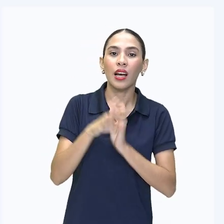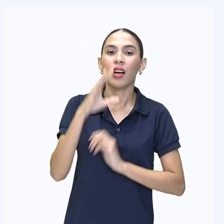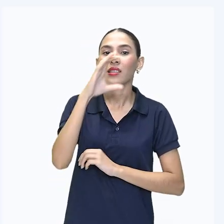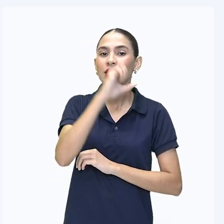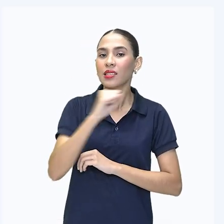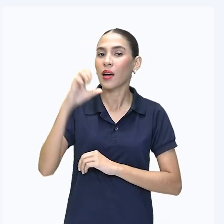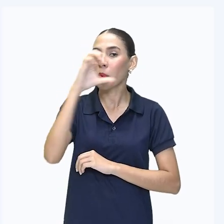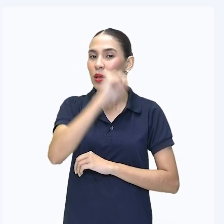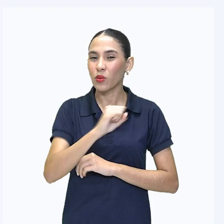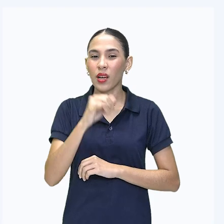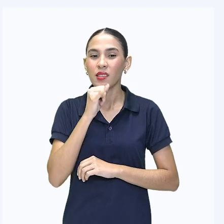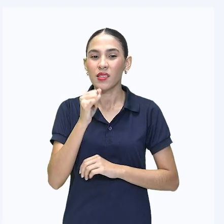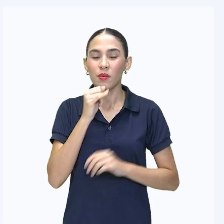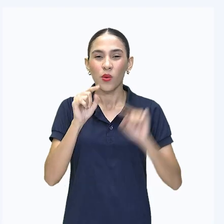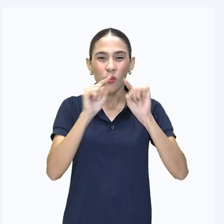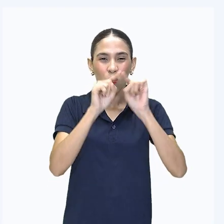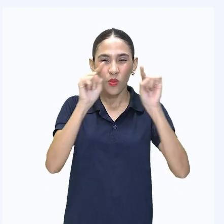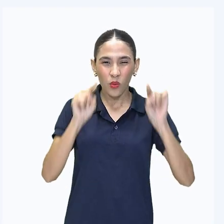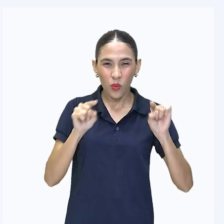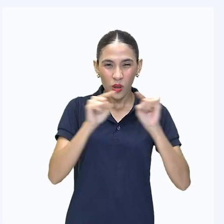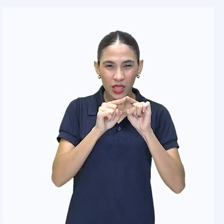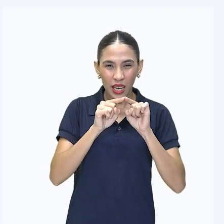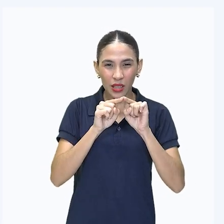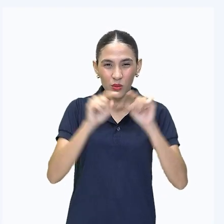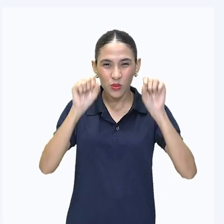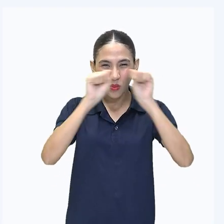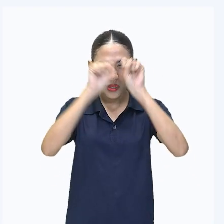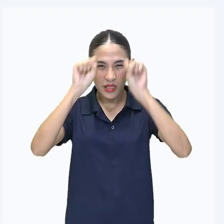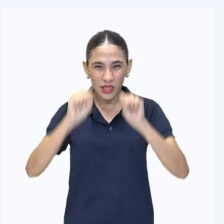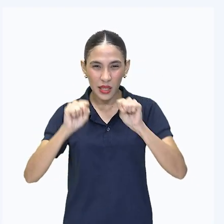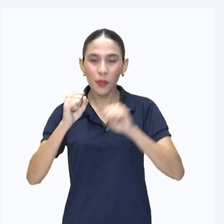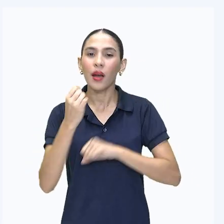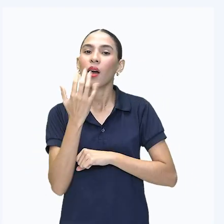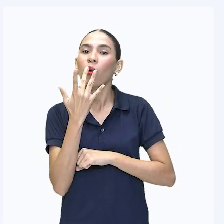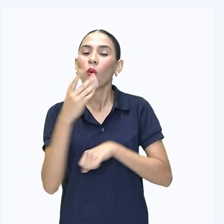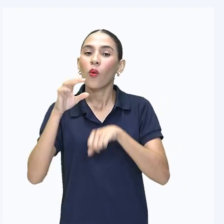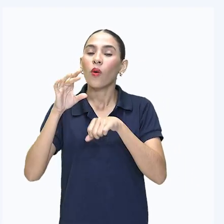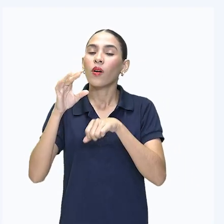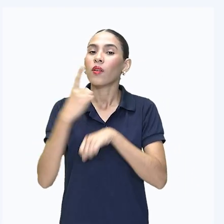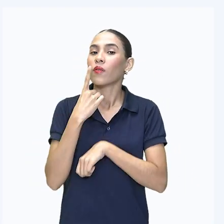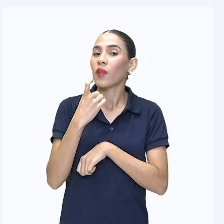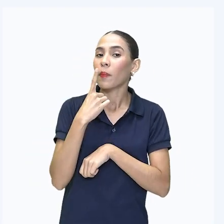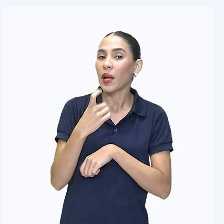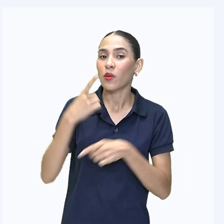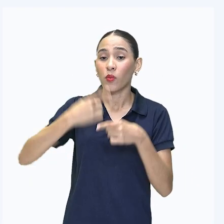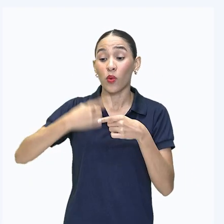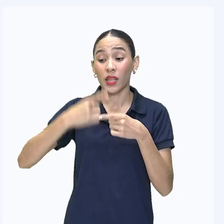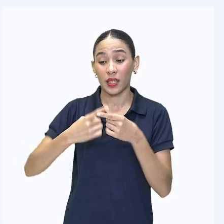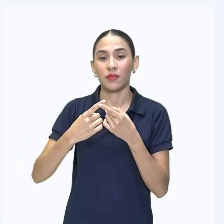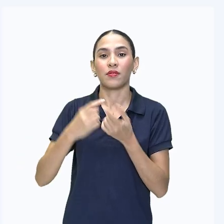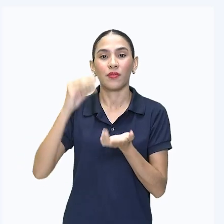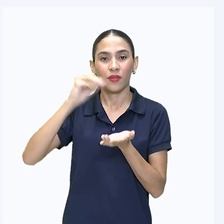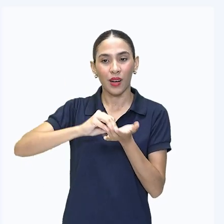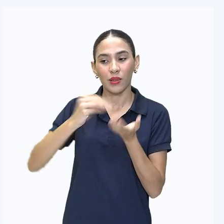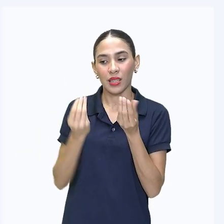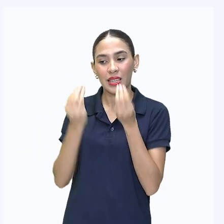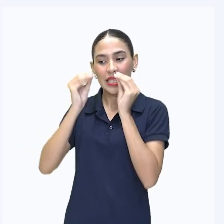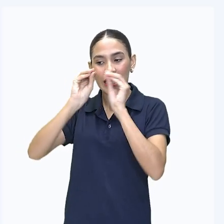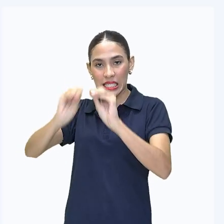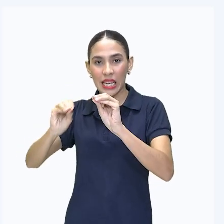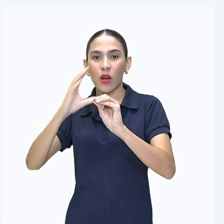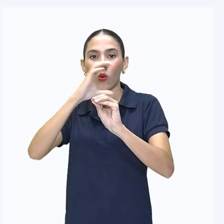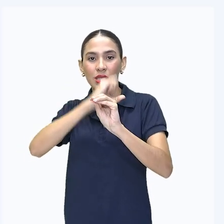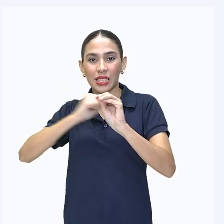aquele quadradinho vai estar, ao invés de cinza, vai estar vermelho. Porque vai faltar lançar aquele sábado e